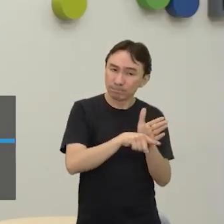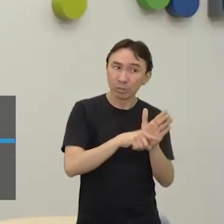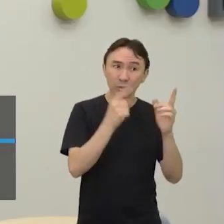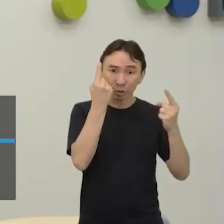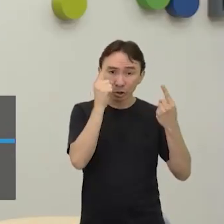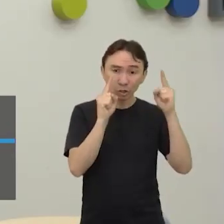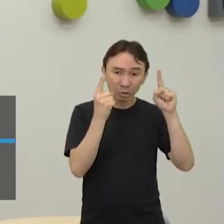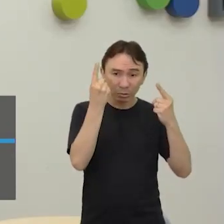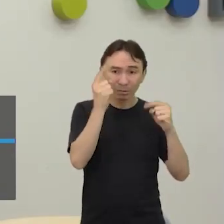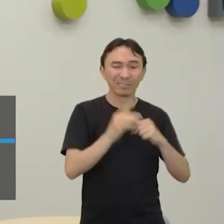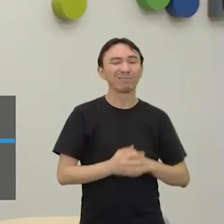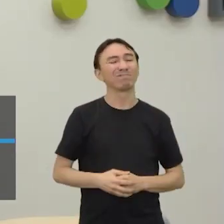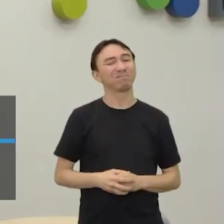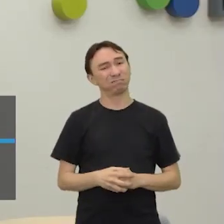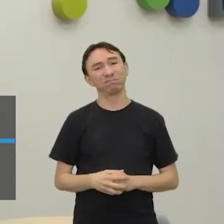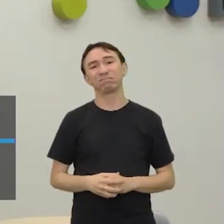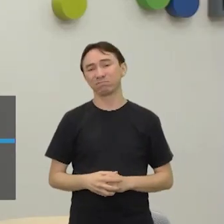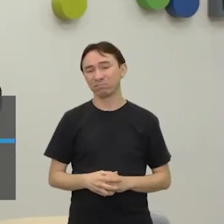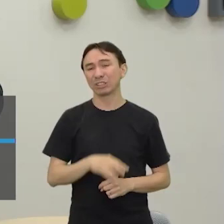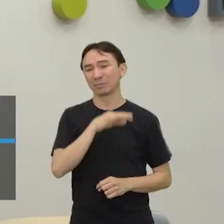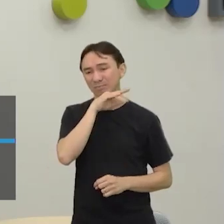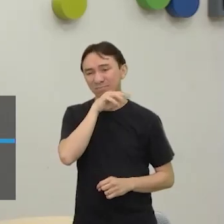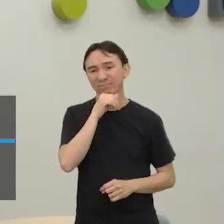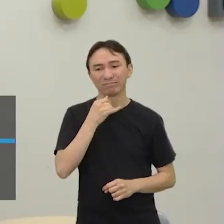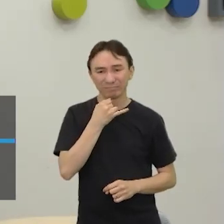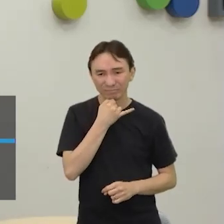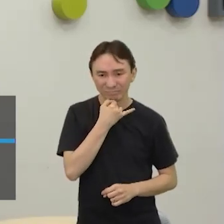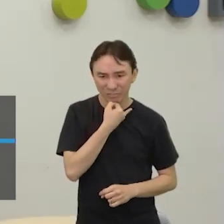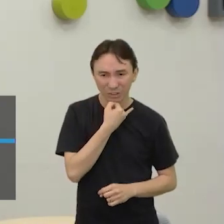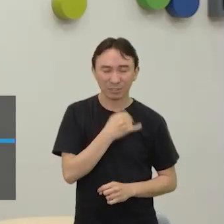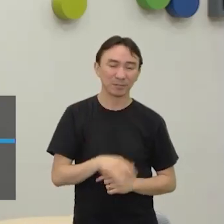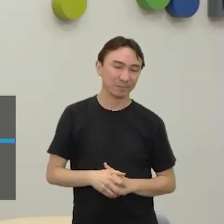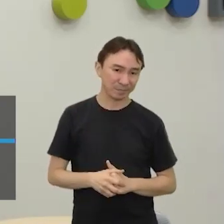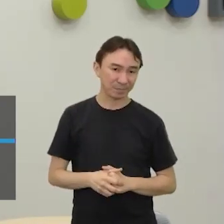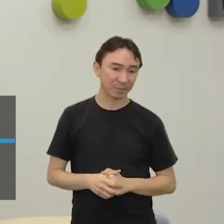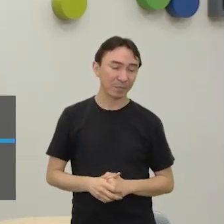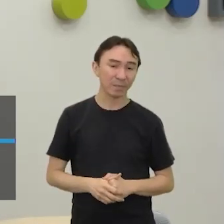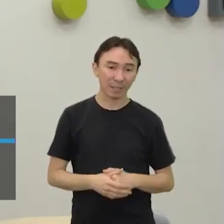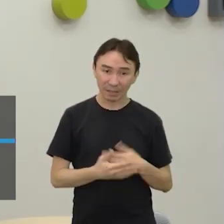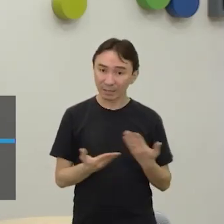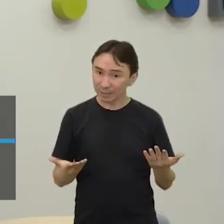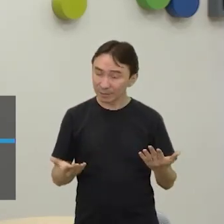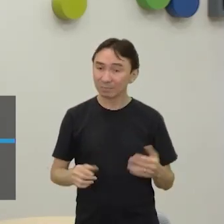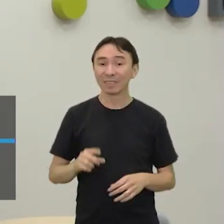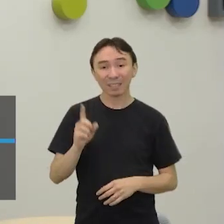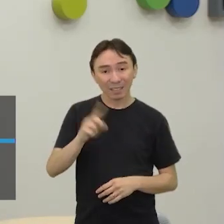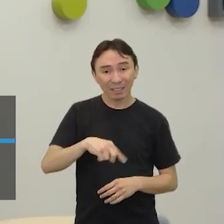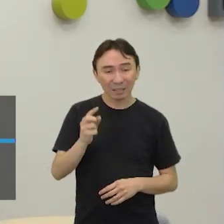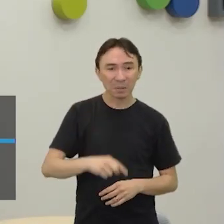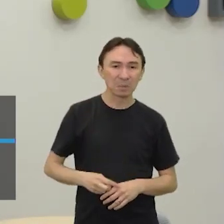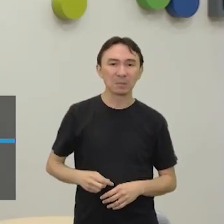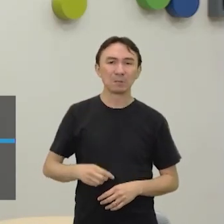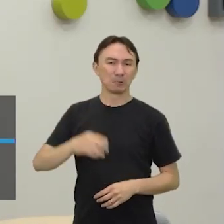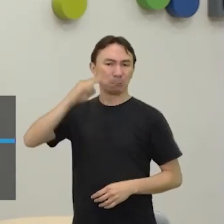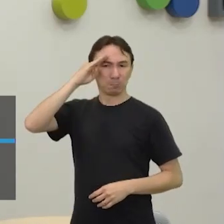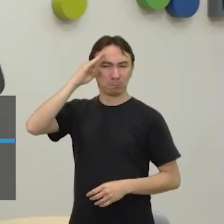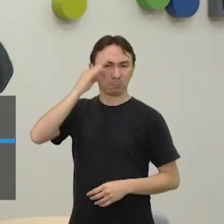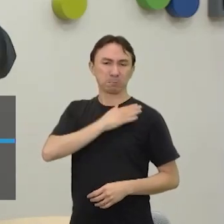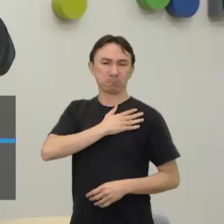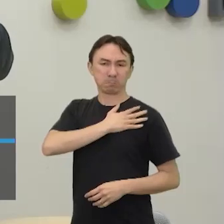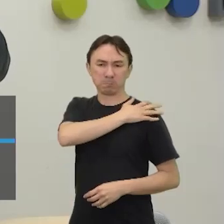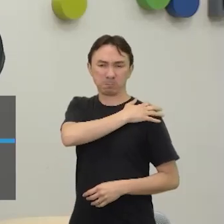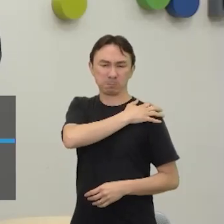uma coisa que eu queria lembrar aqui é que muitas vezes um regime ditatorial ele se inicia com um discurso de